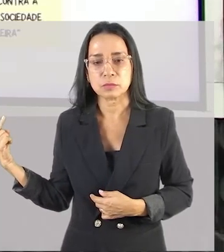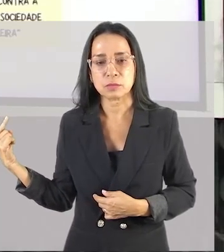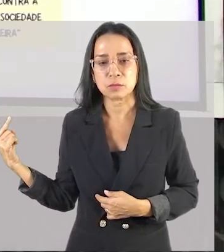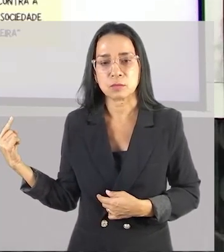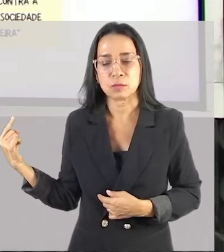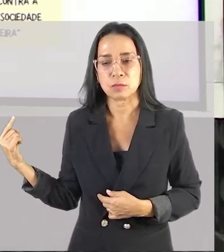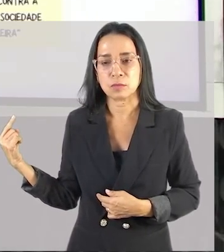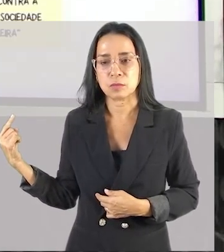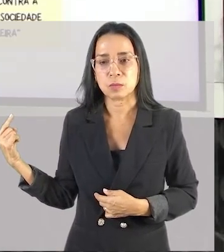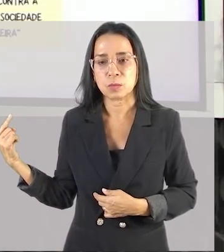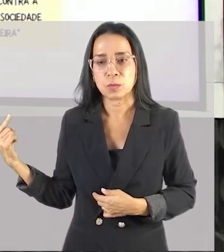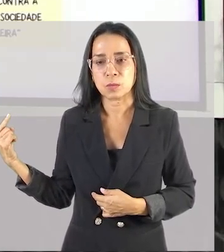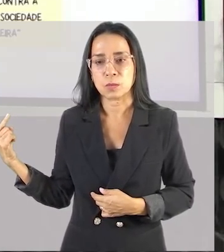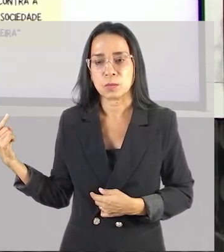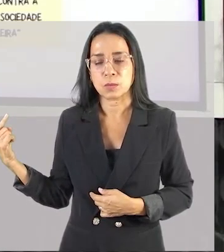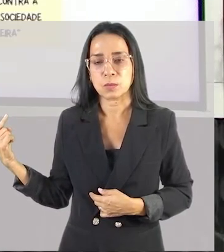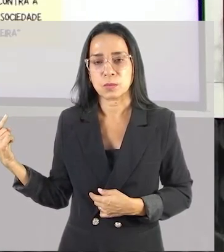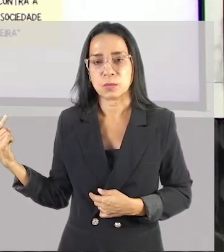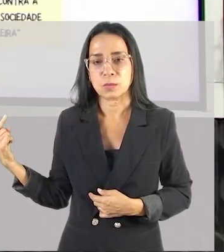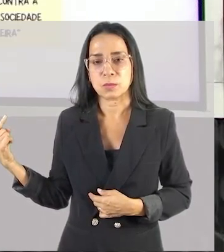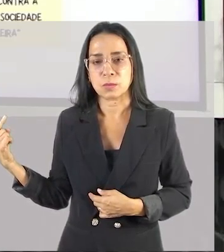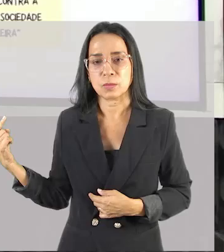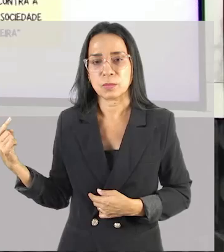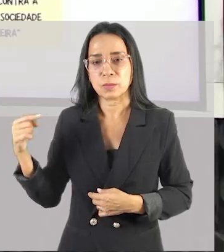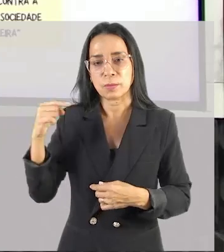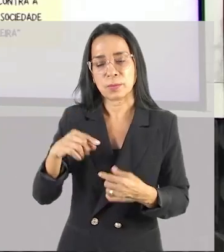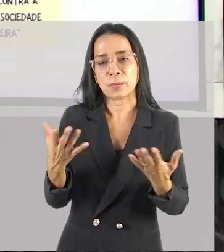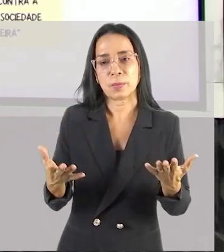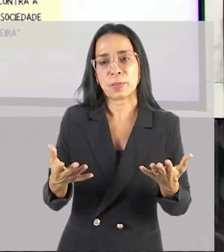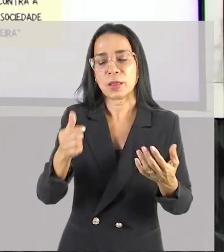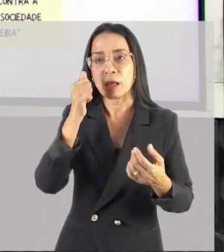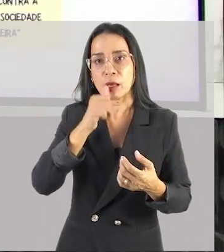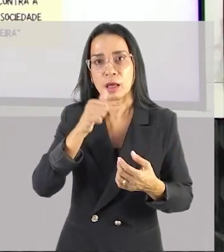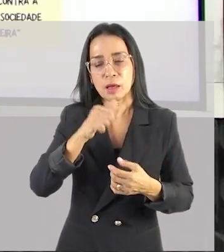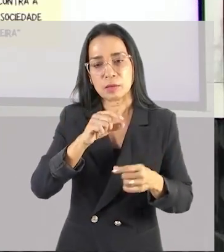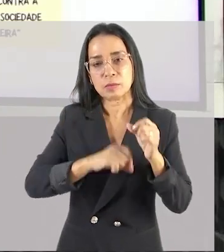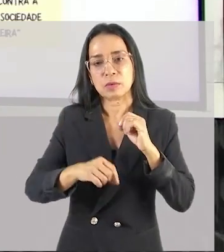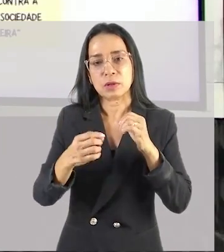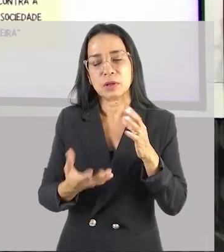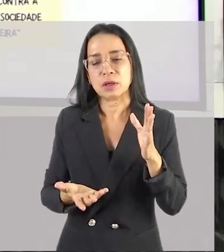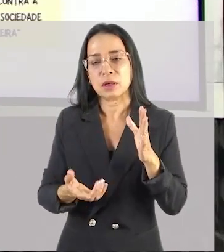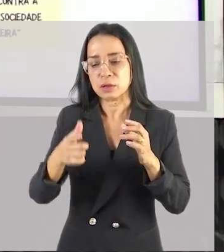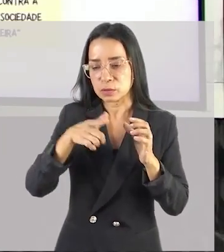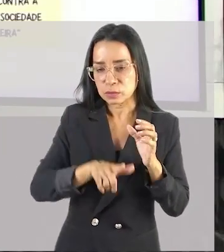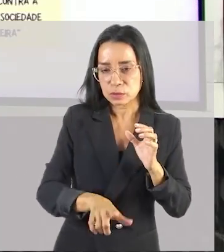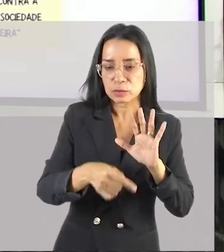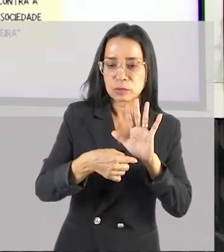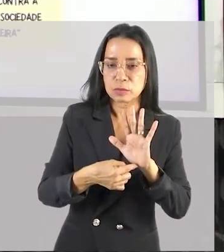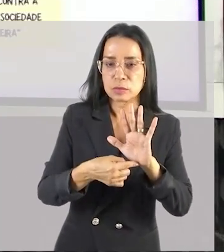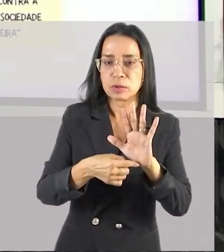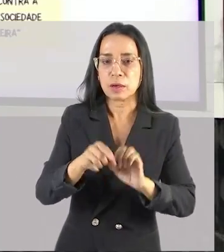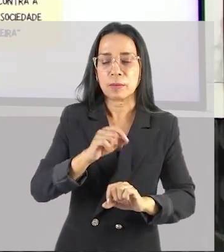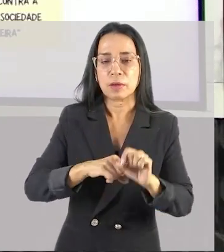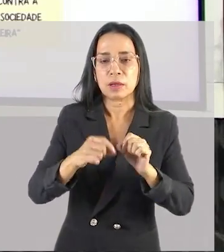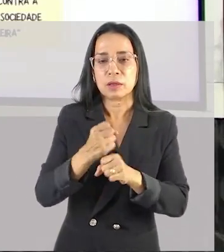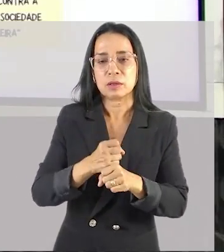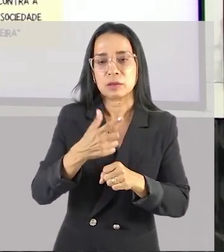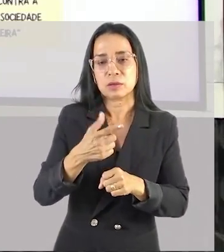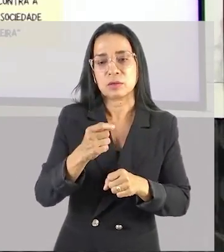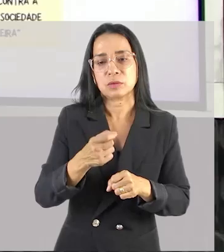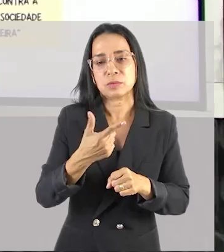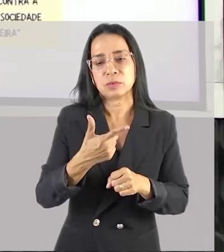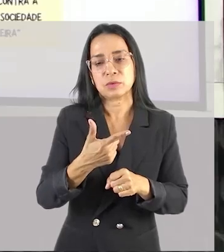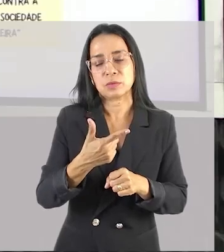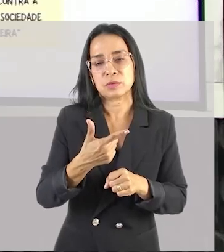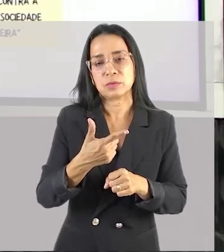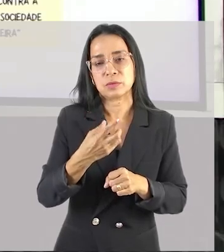violência. A persistência da violência contra a mulher na sociedade brasileira. E a mulher vai aparecer novamente, né, em 2023. Olha